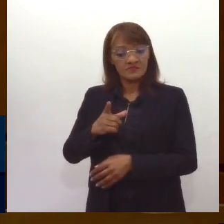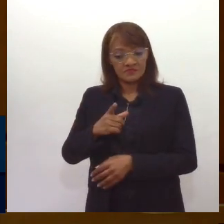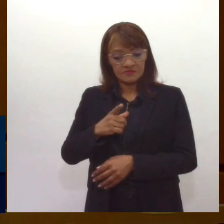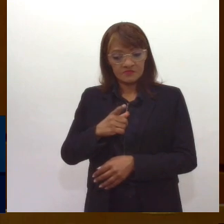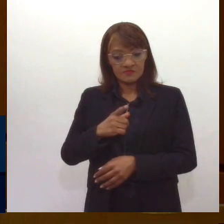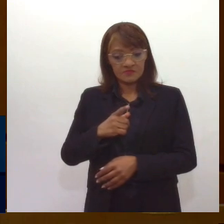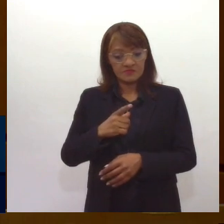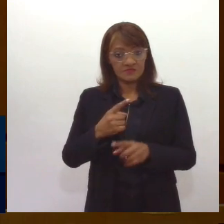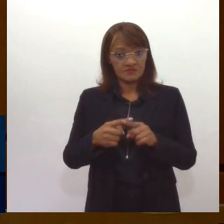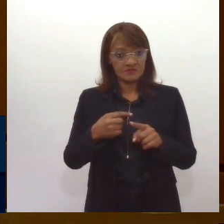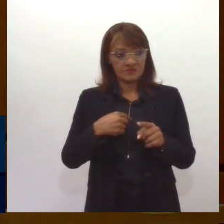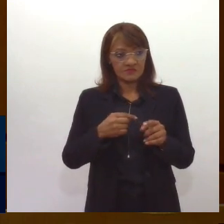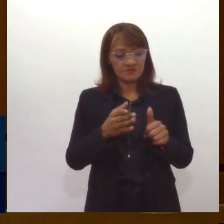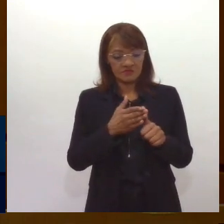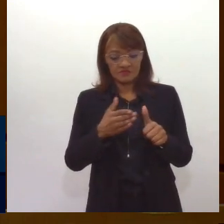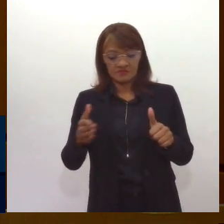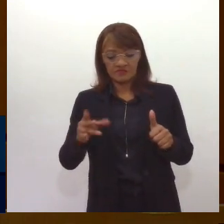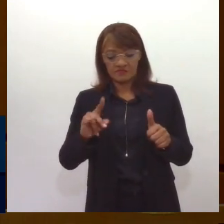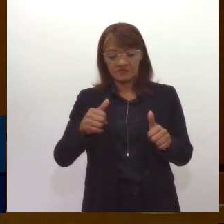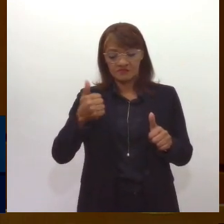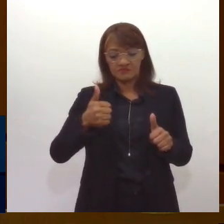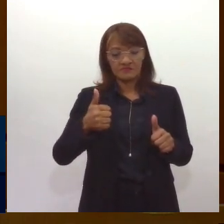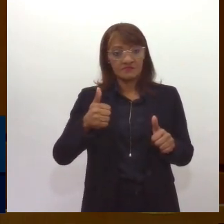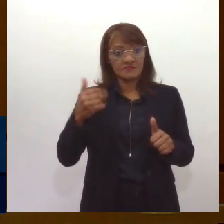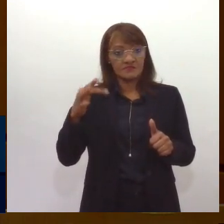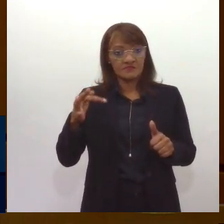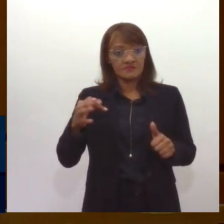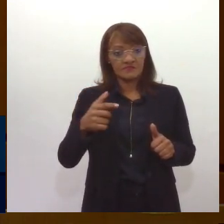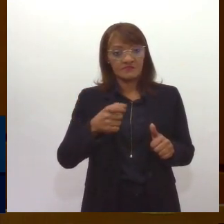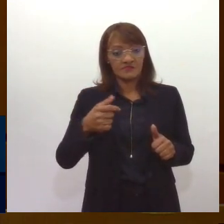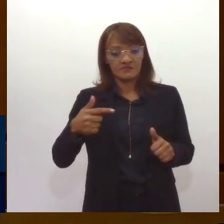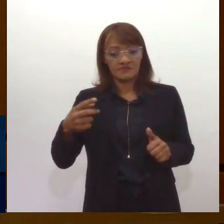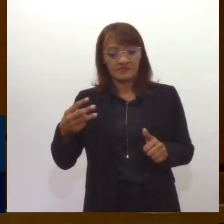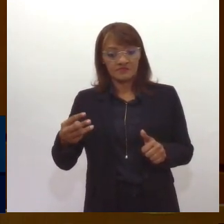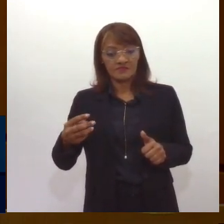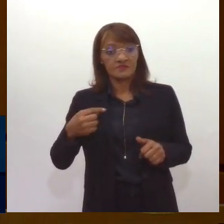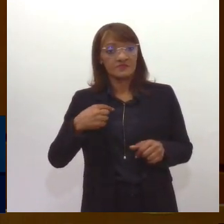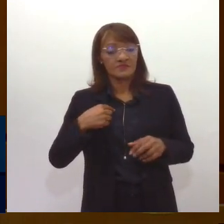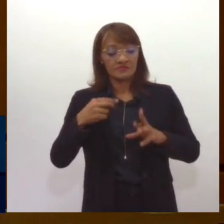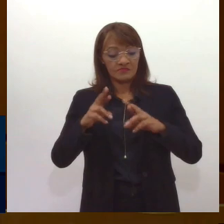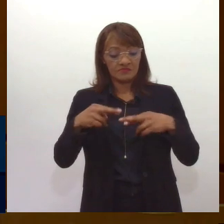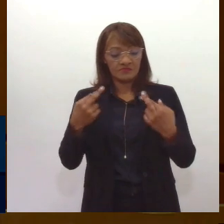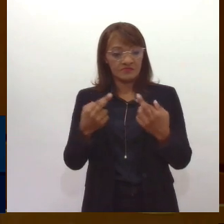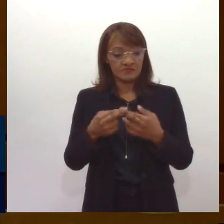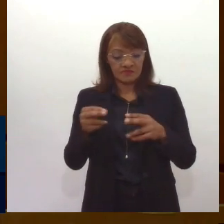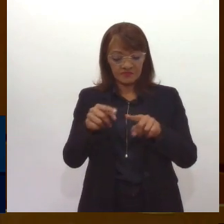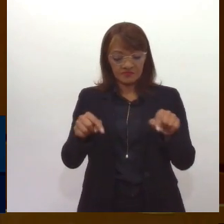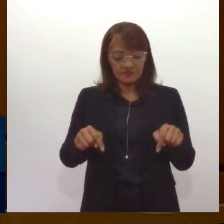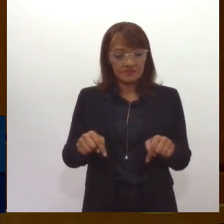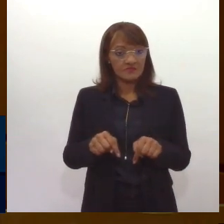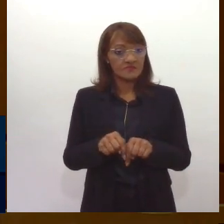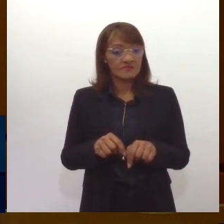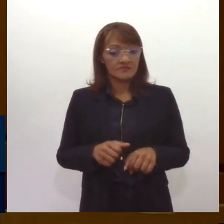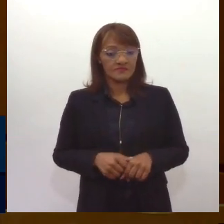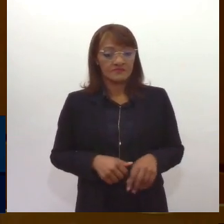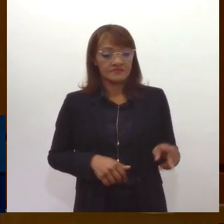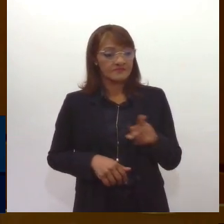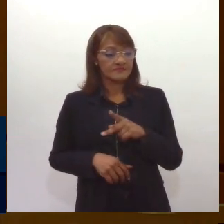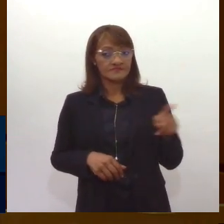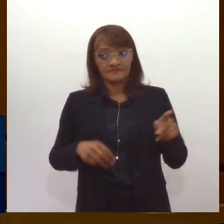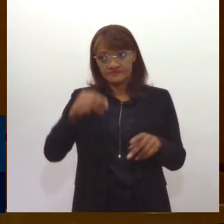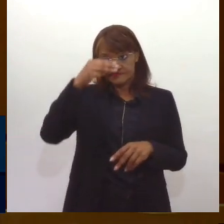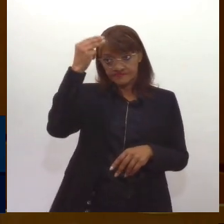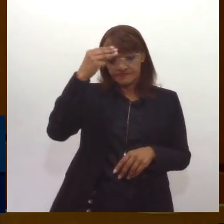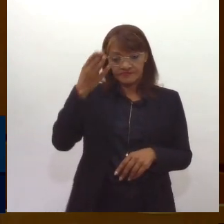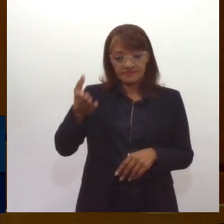fevereiro de 2023, eu participei de uma reunião aqui na sala das comissões, inclusive o presidente é o deputado Garibaldi, que trata exclusivamente